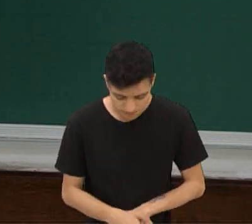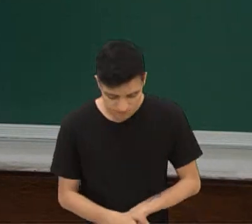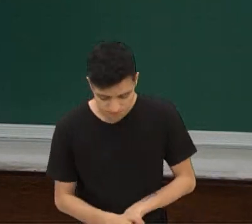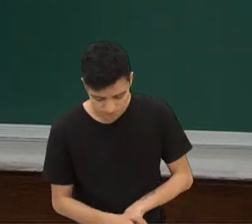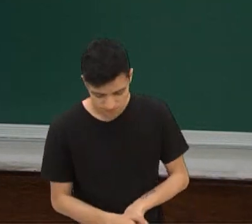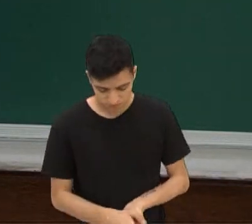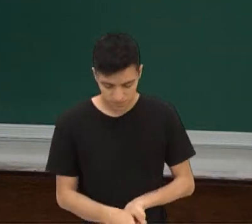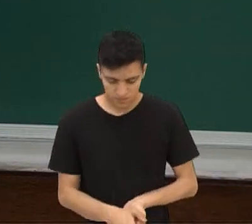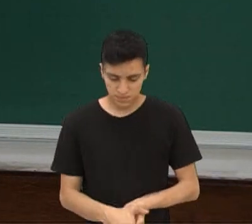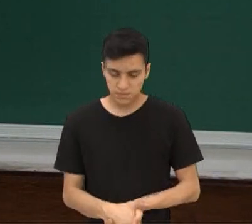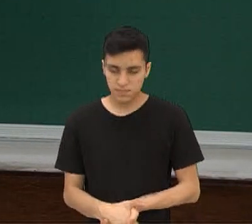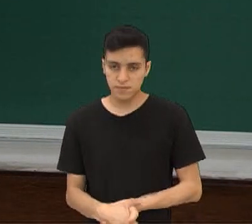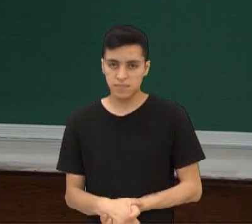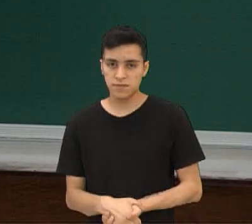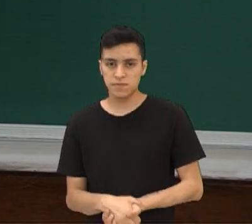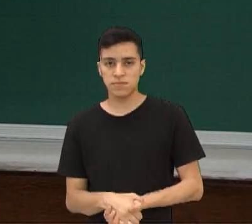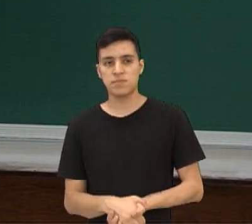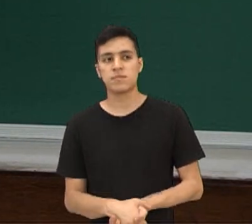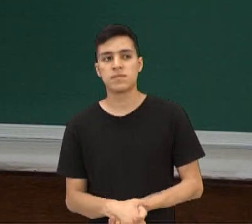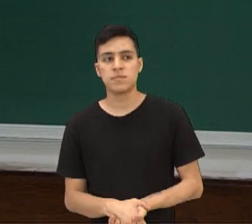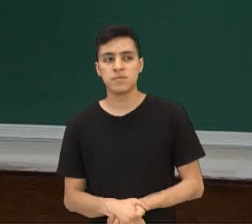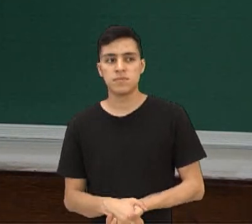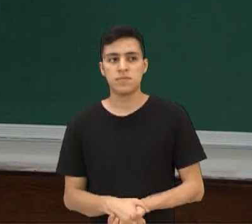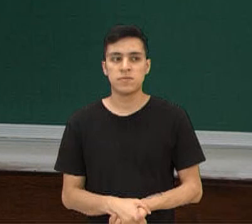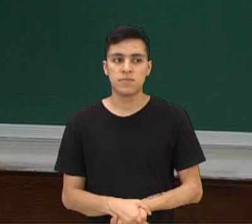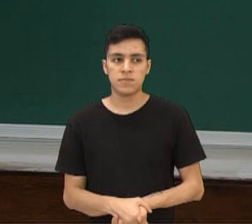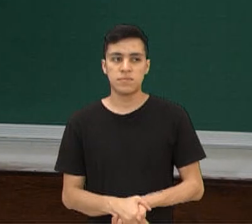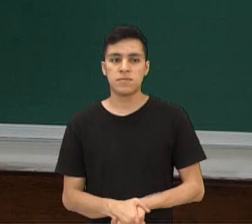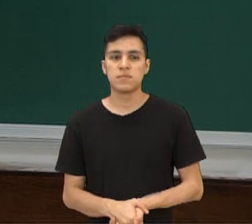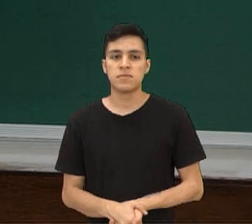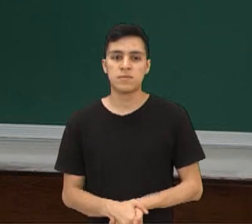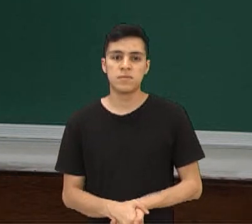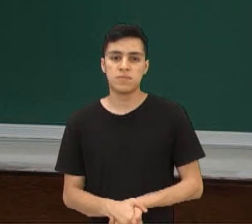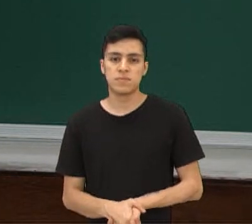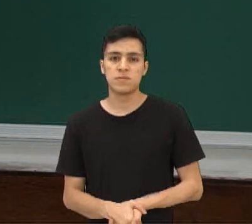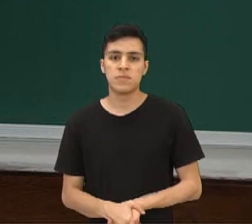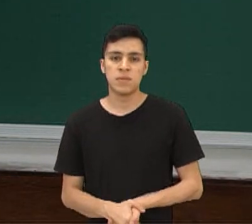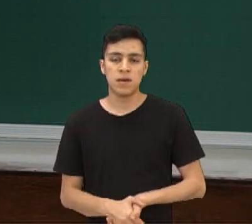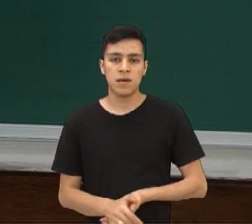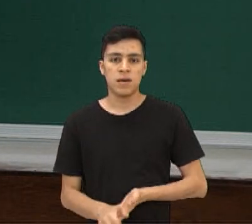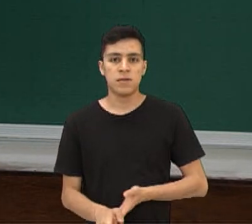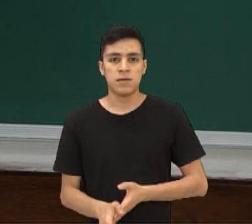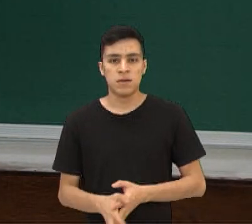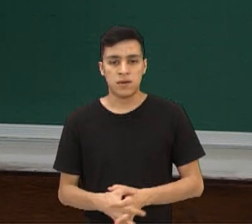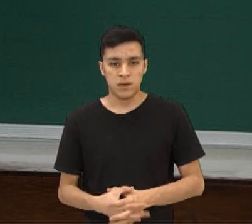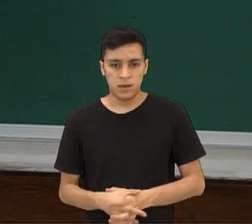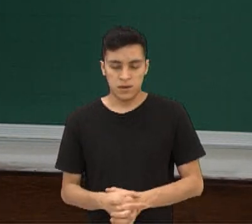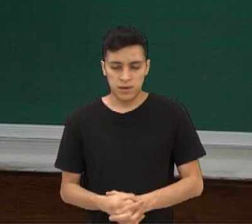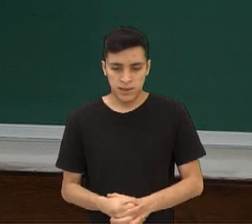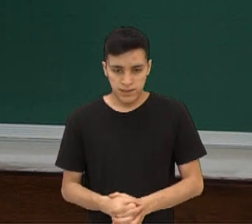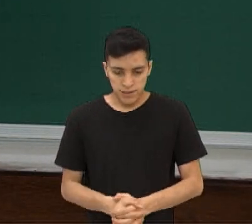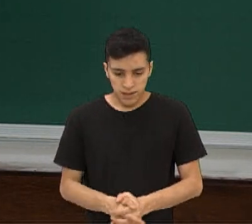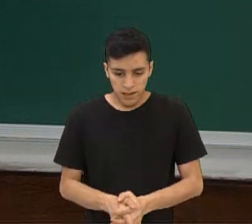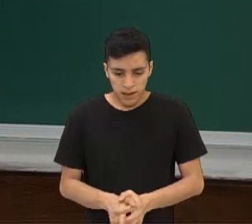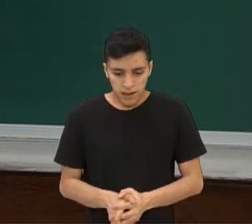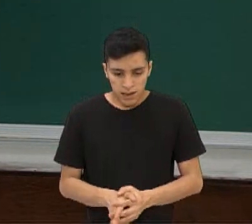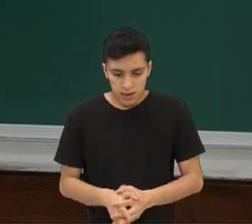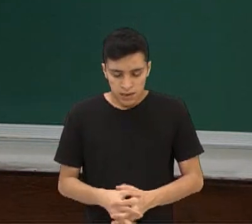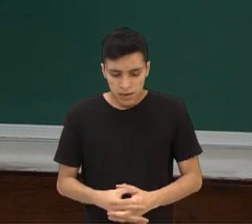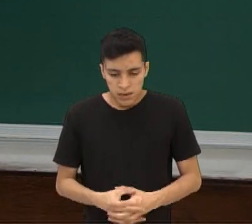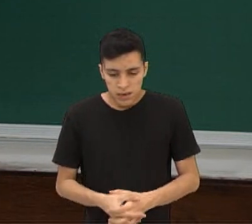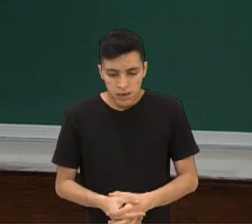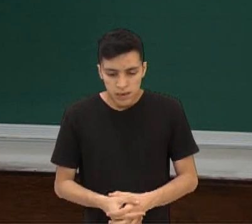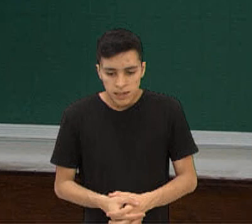feeling love for every word that they once sung. May I never lose my youth, and if I